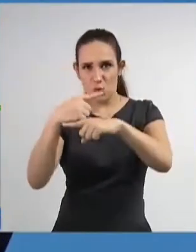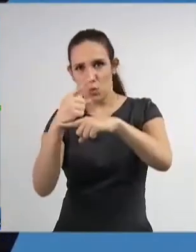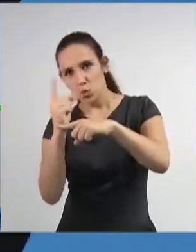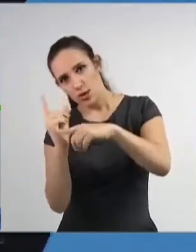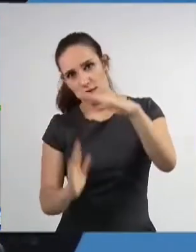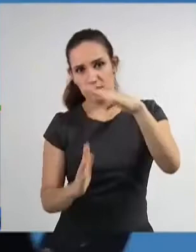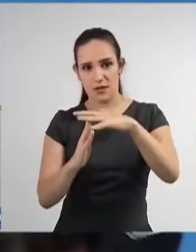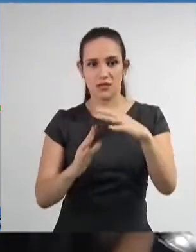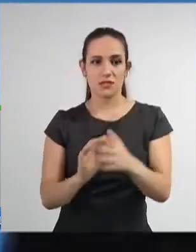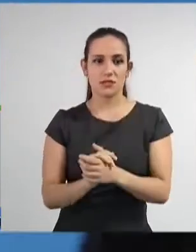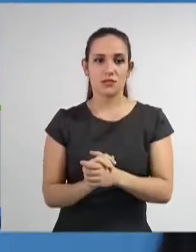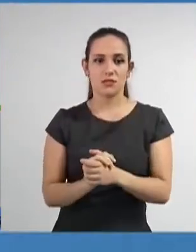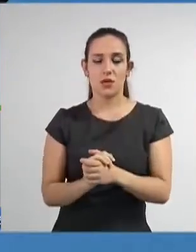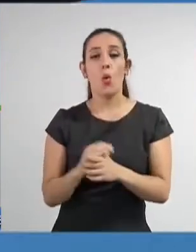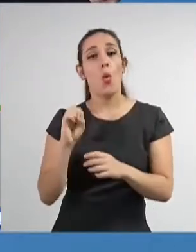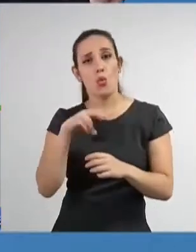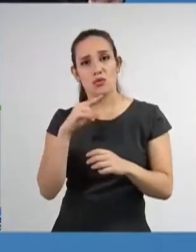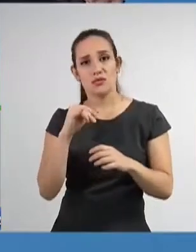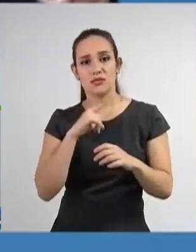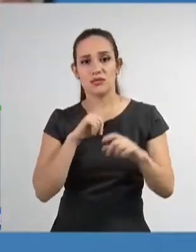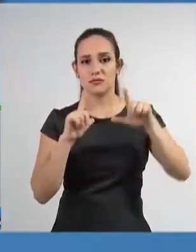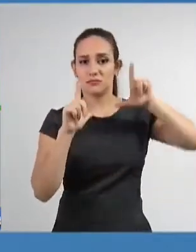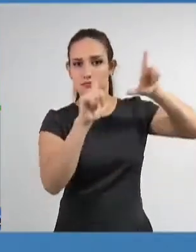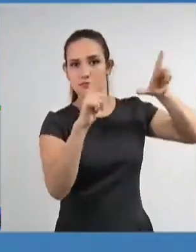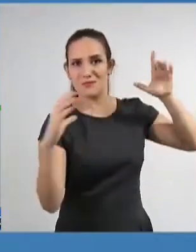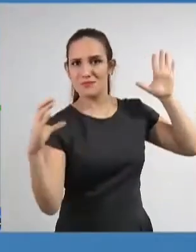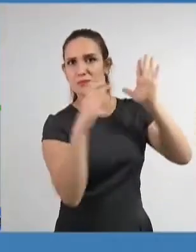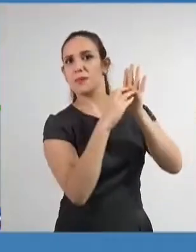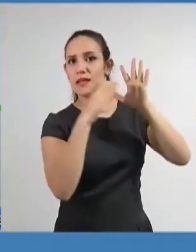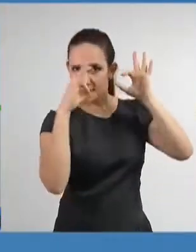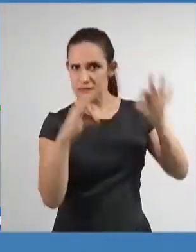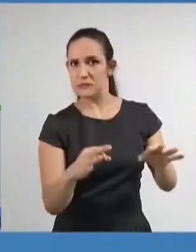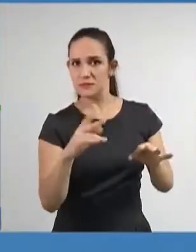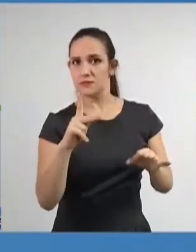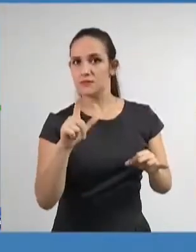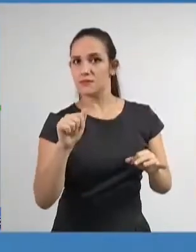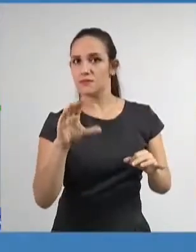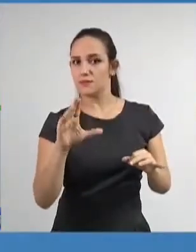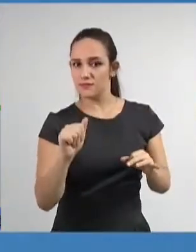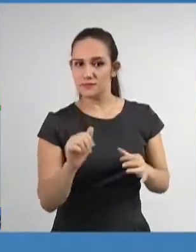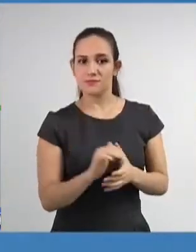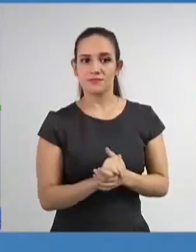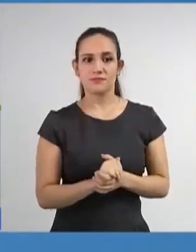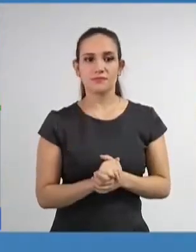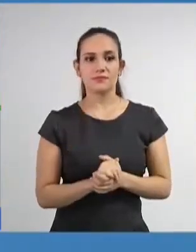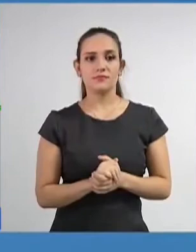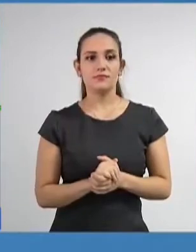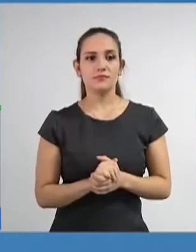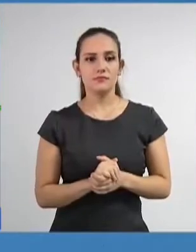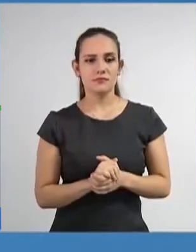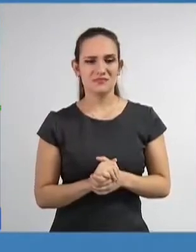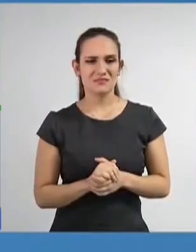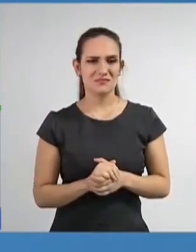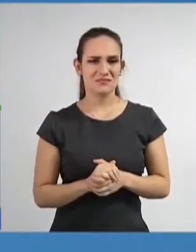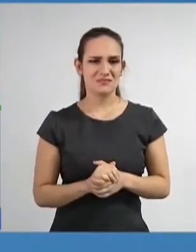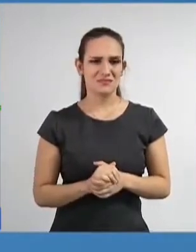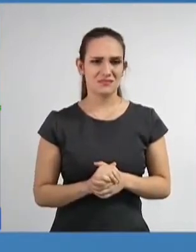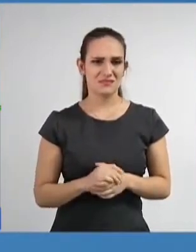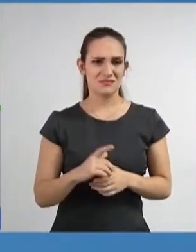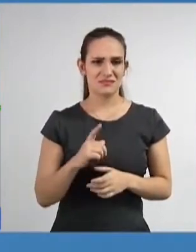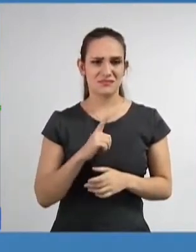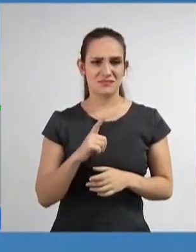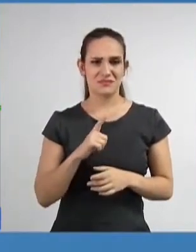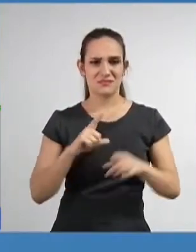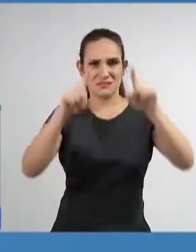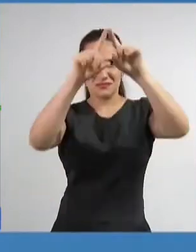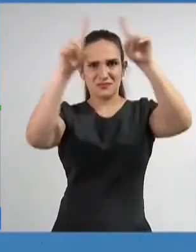na 060, próximo a Cidrolândia, a Polícia Rodoviária, o DENIT, colocou 80 km por